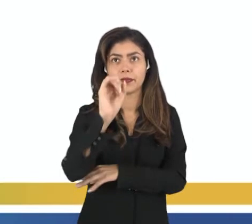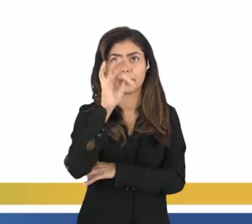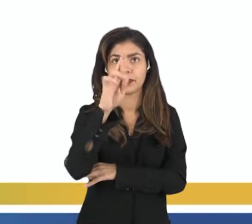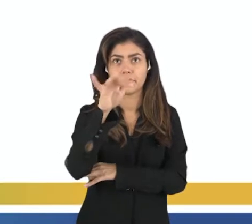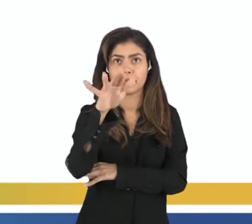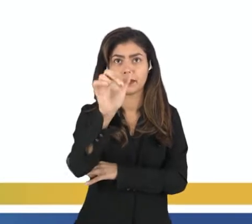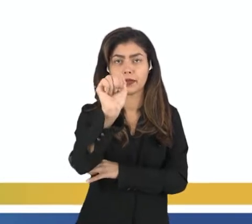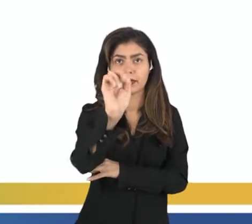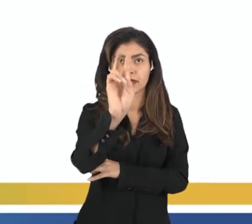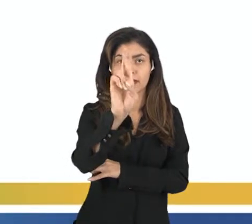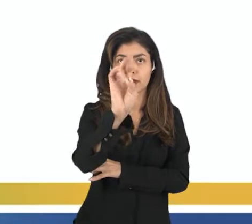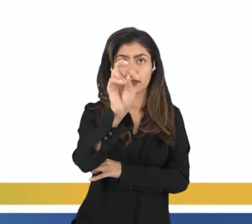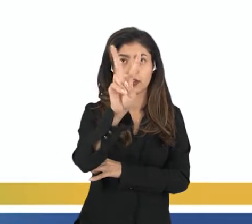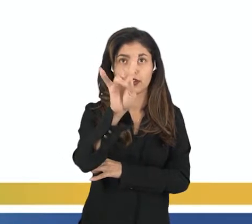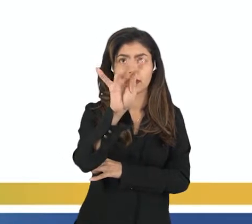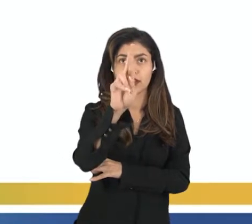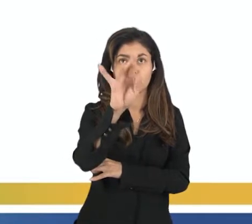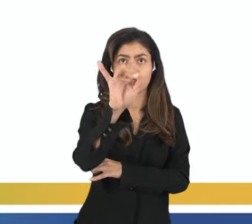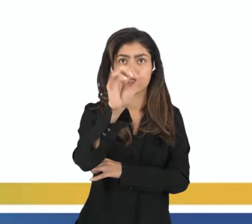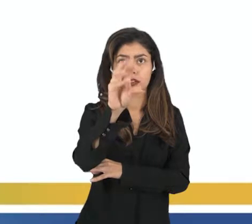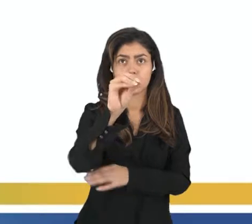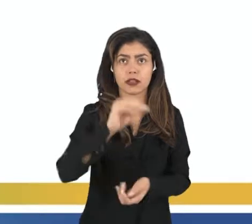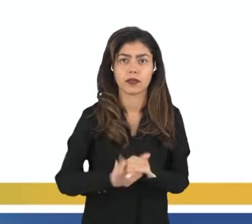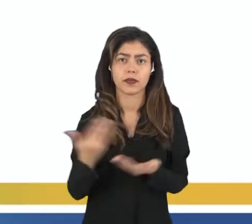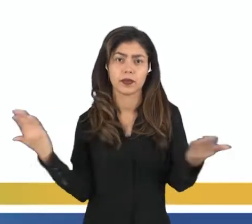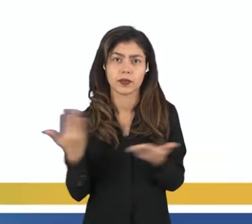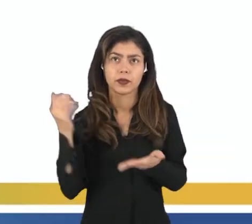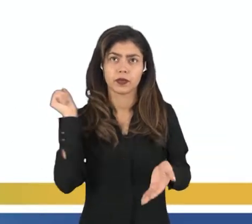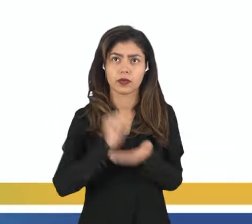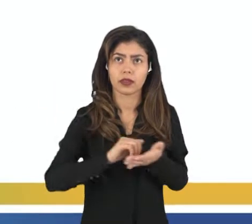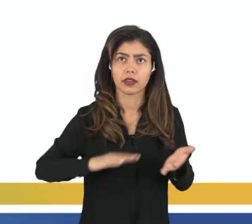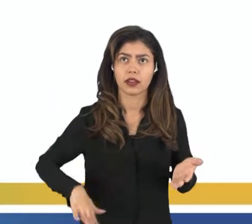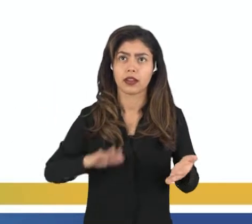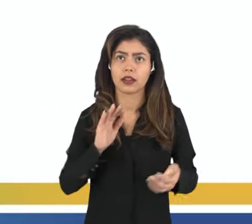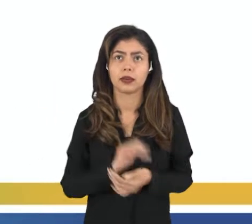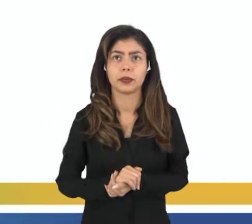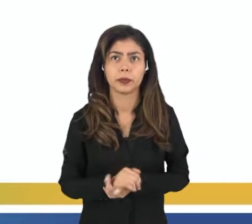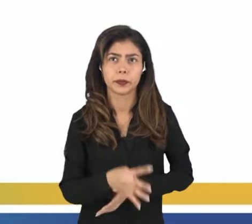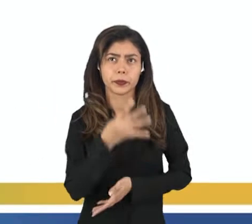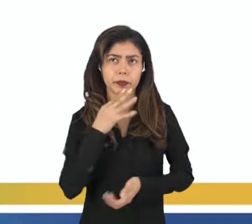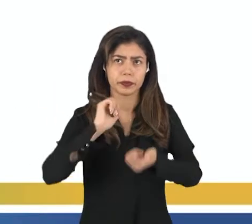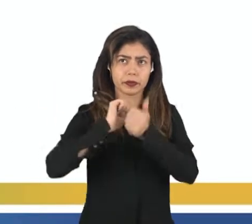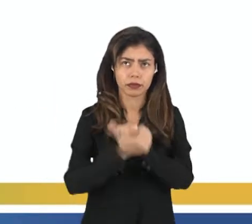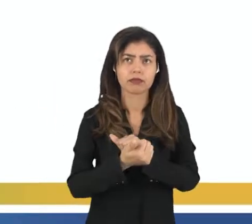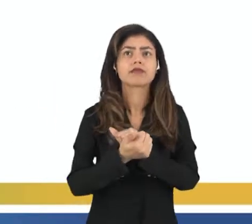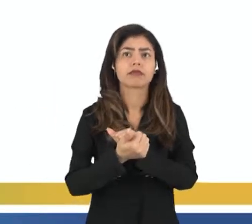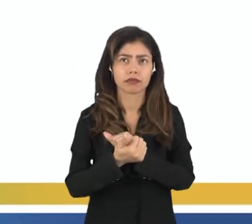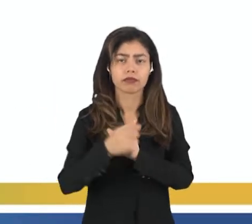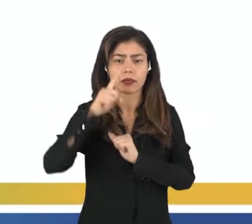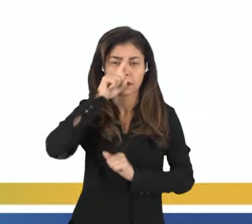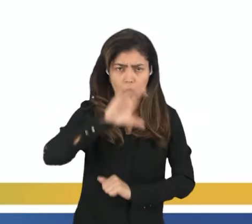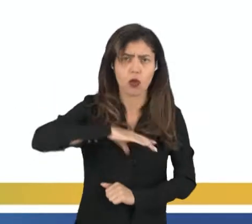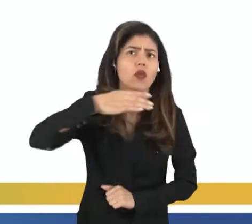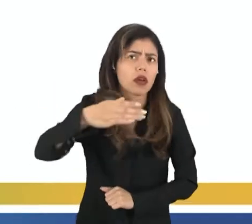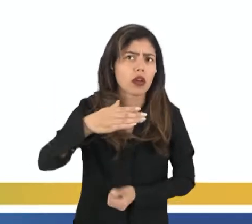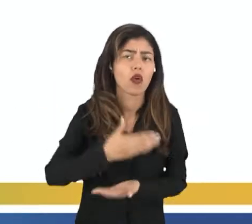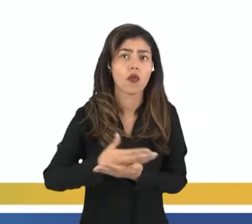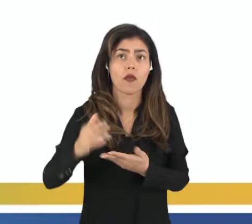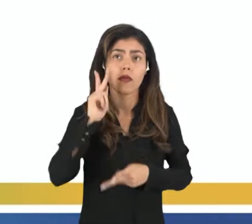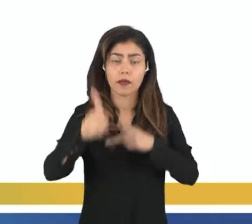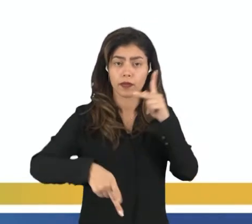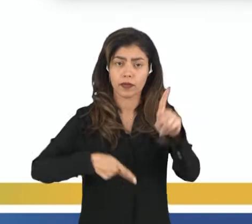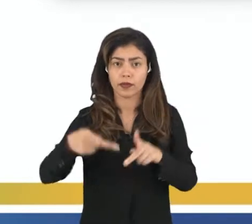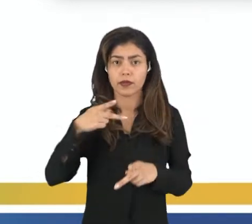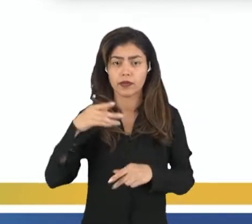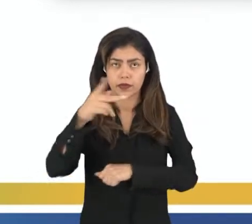arvorismo. Neste ano, a atividade passa a ser reconhecida como esporte de aventura e começa a se